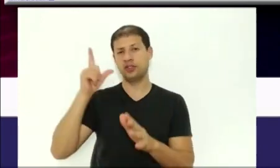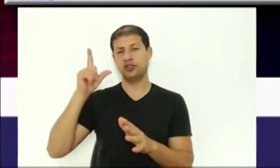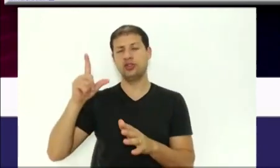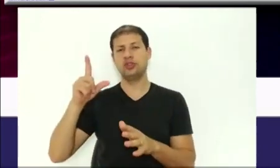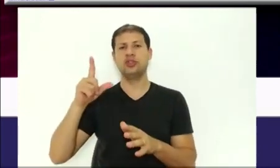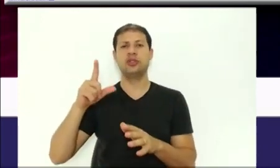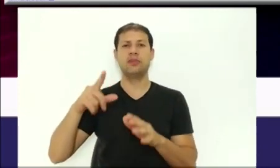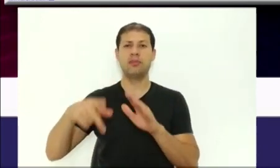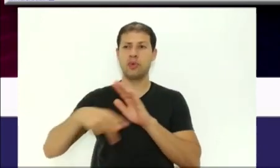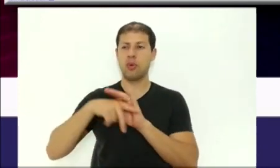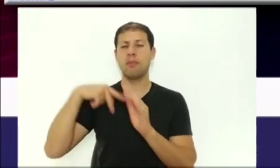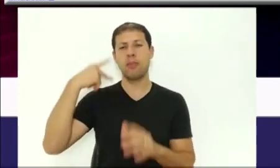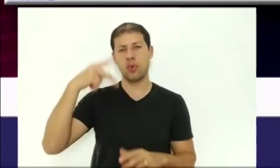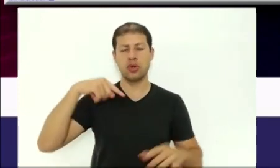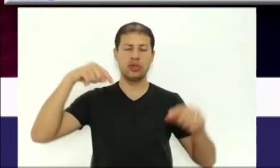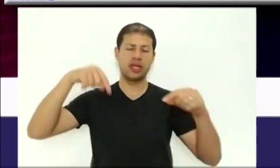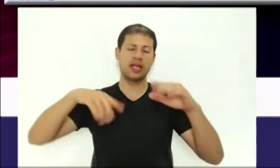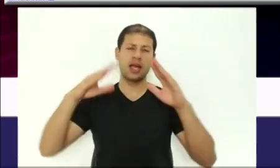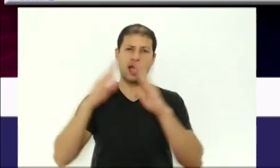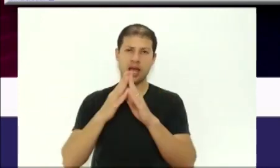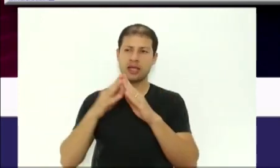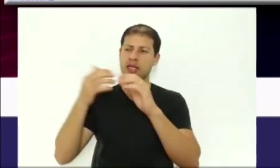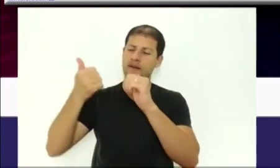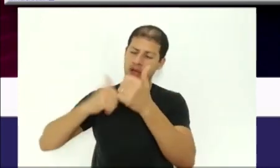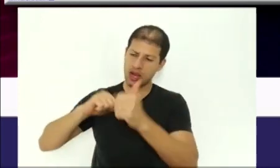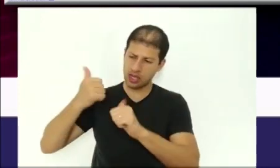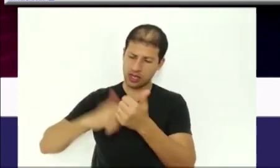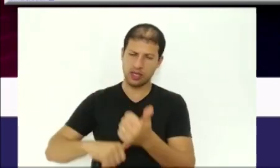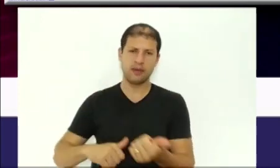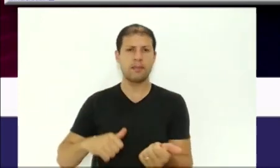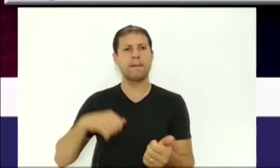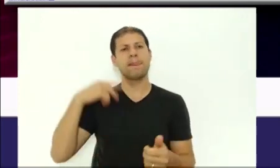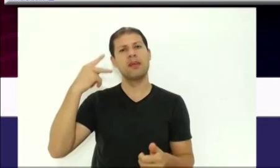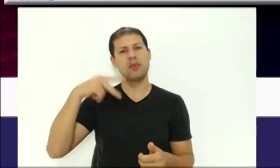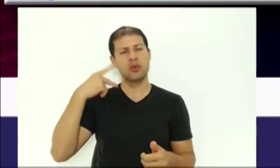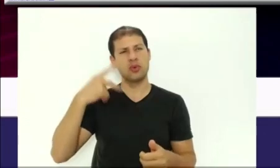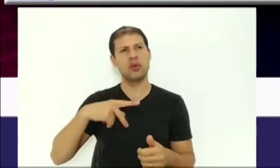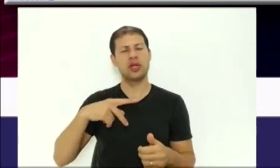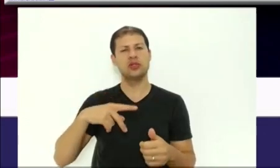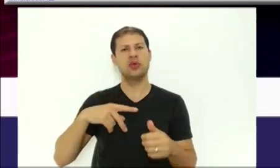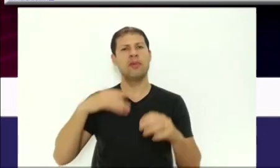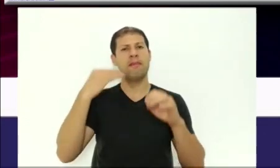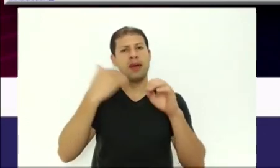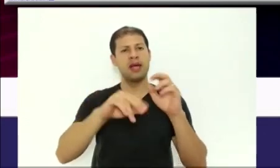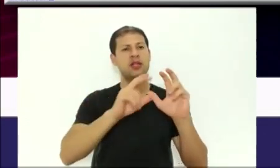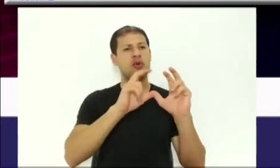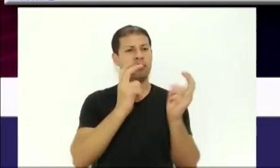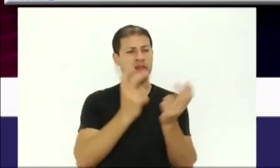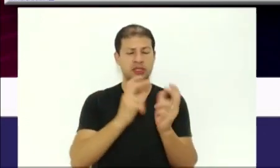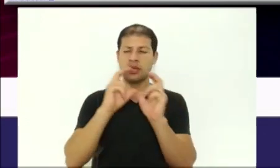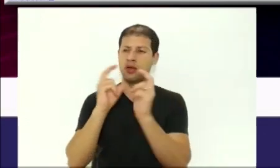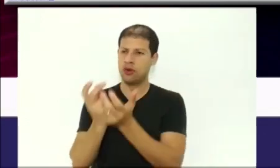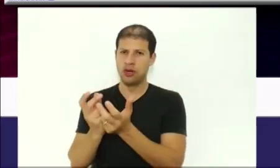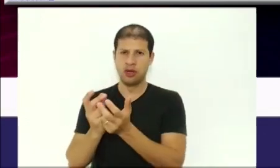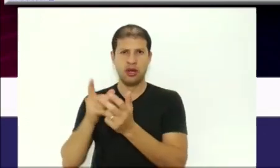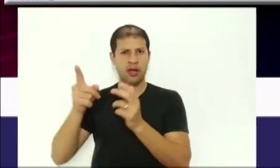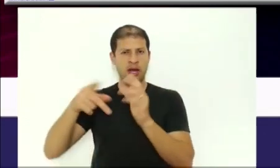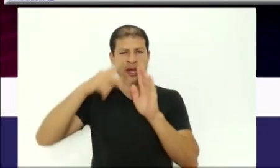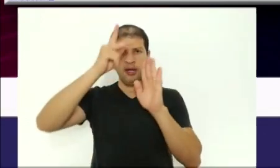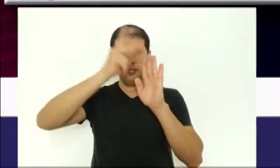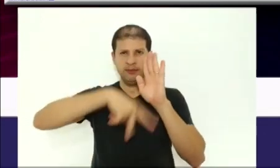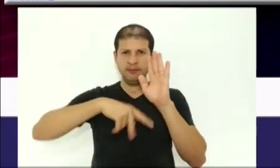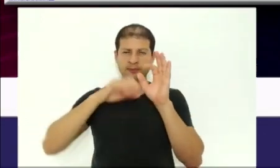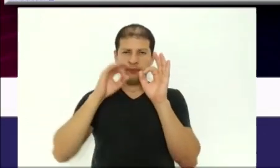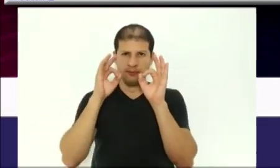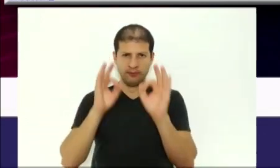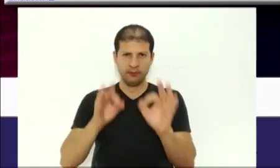aqui da casa, que faz toda a avaliação, o procurador destina para as comissões, esse projeto com certeza passou